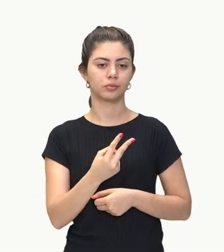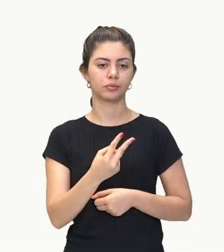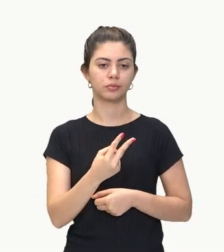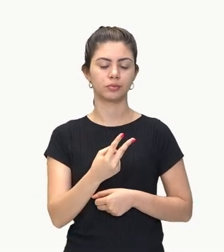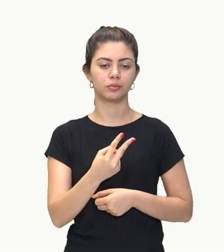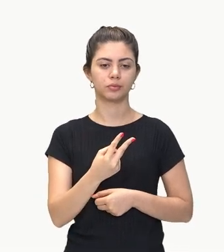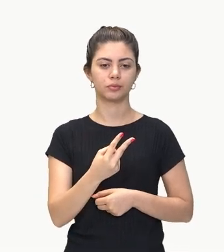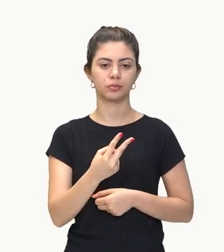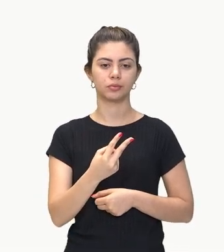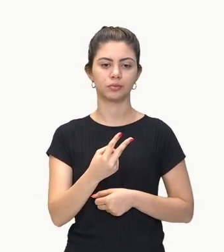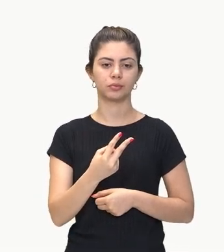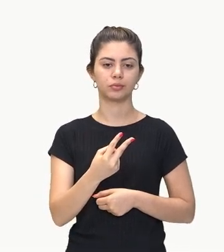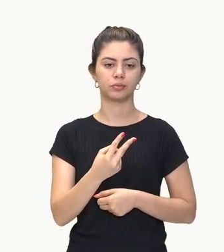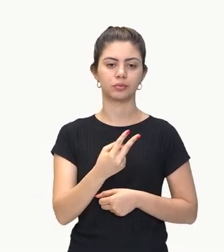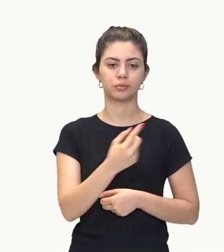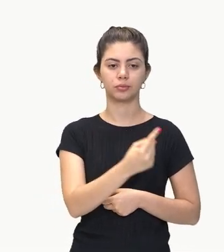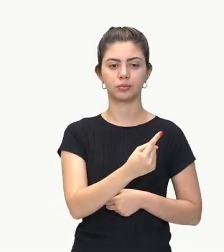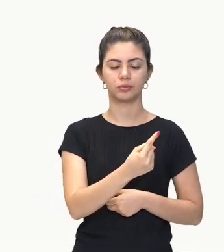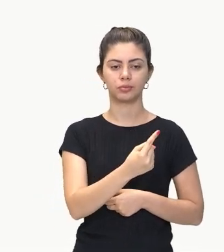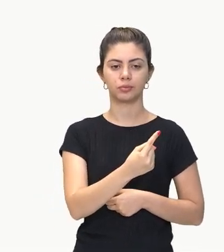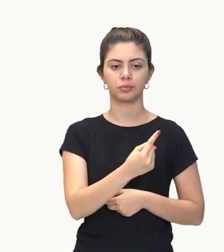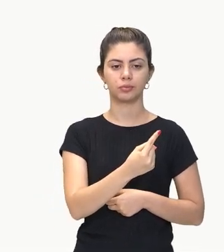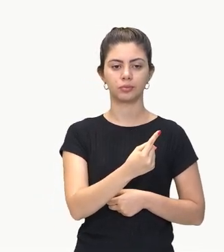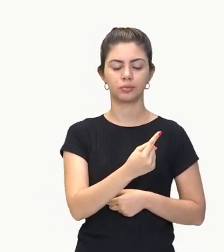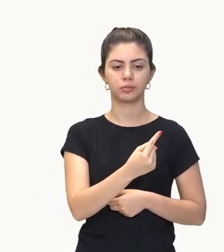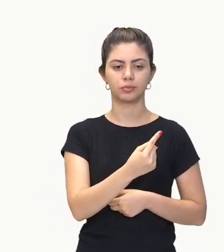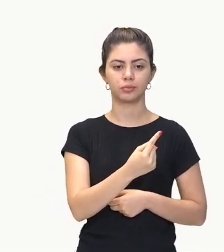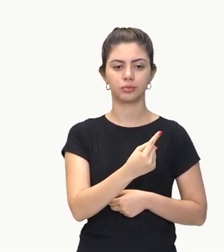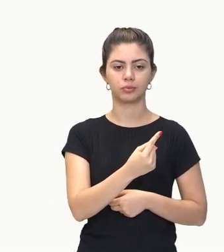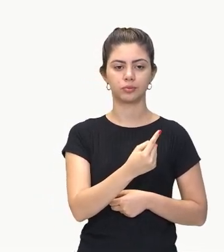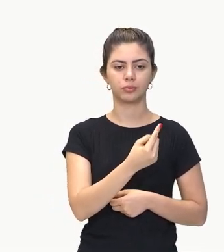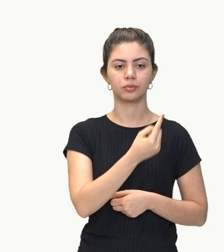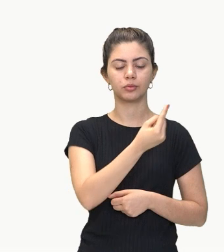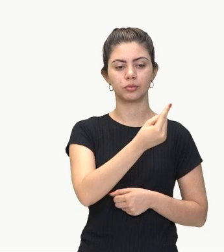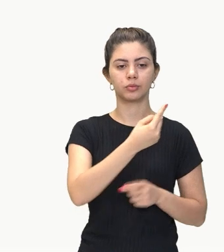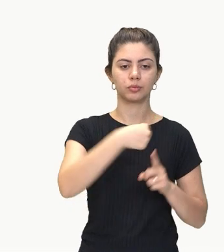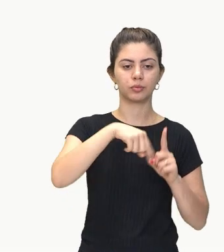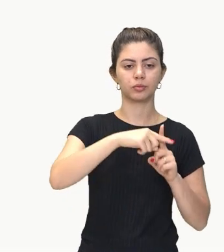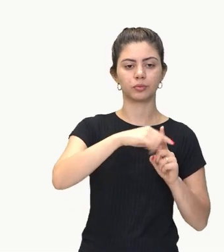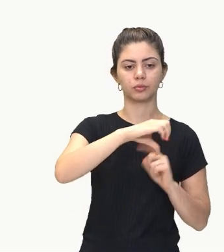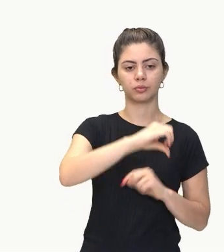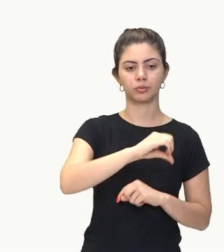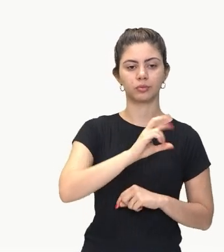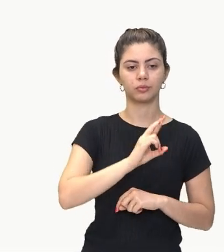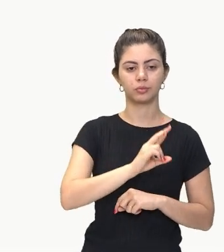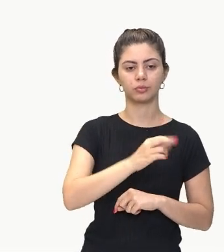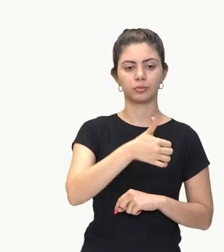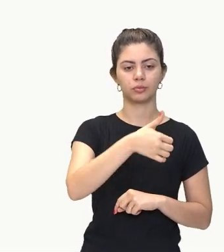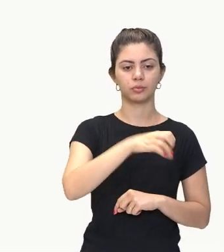0, 2. 1 mais 0, 1. E 1 mais 9,